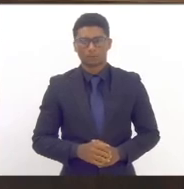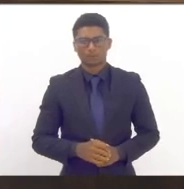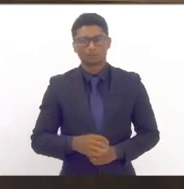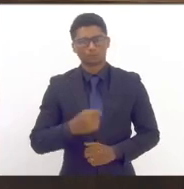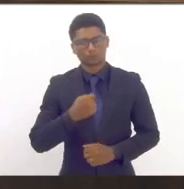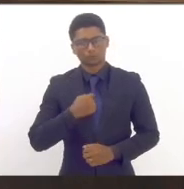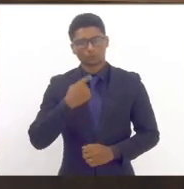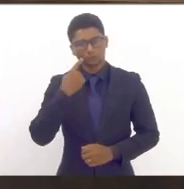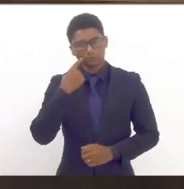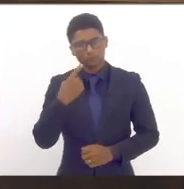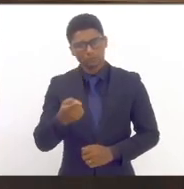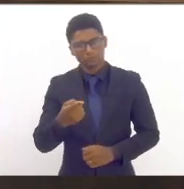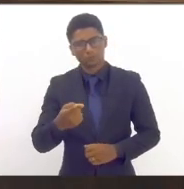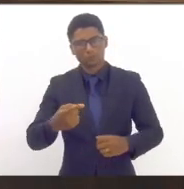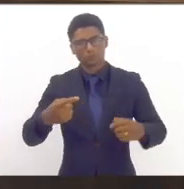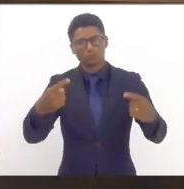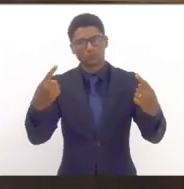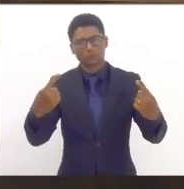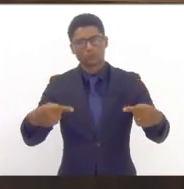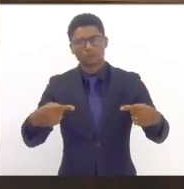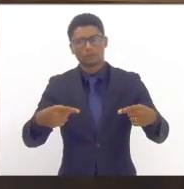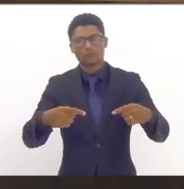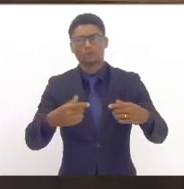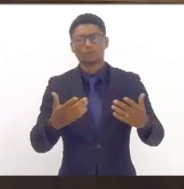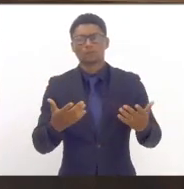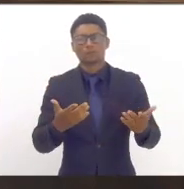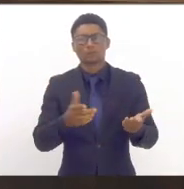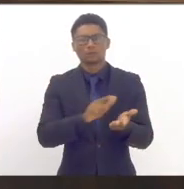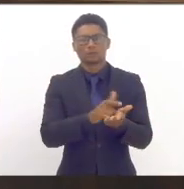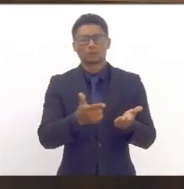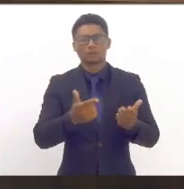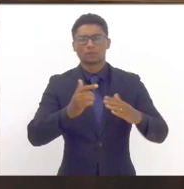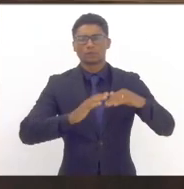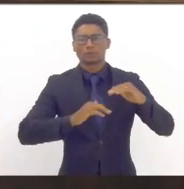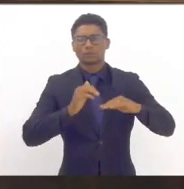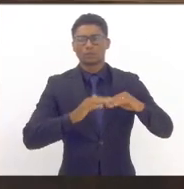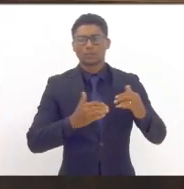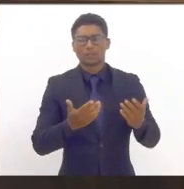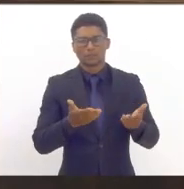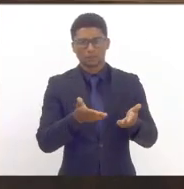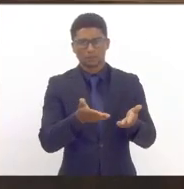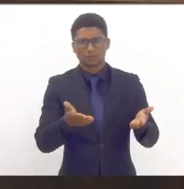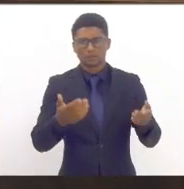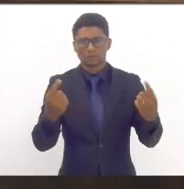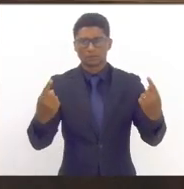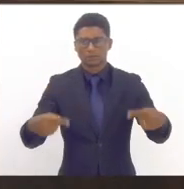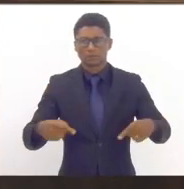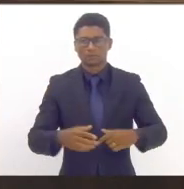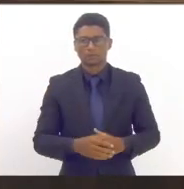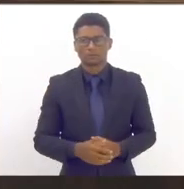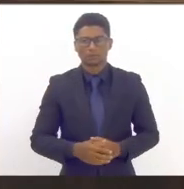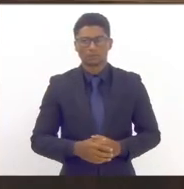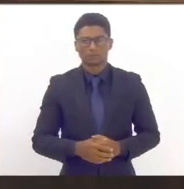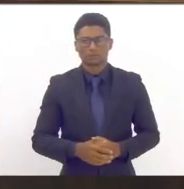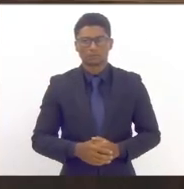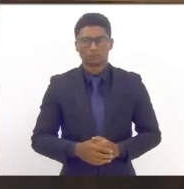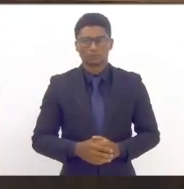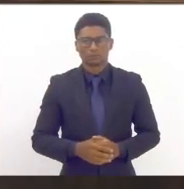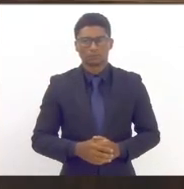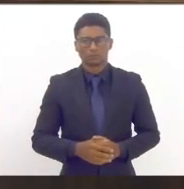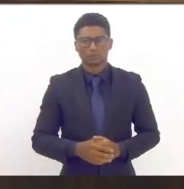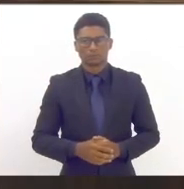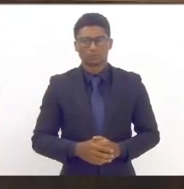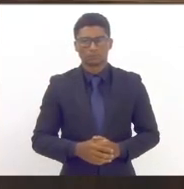os desafios colocados para o jornalismo, para a imprensa, em tempos em que